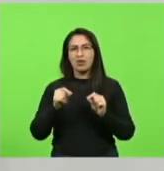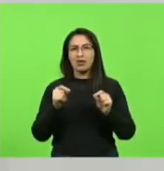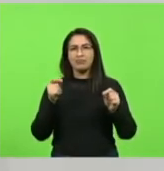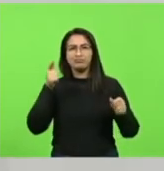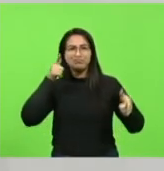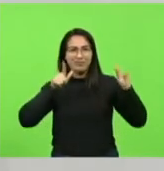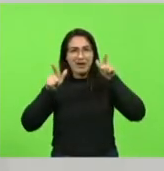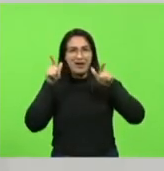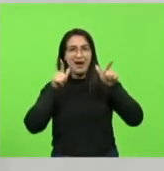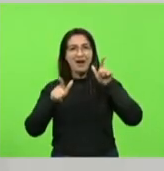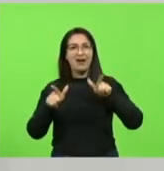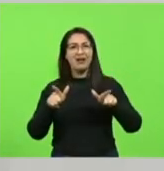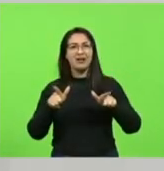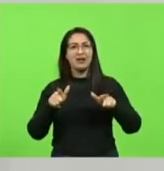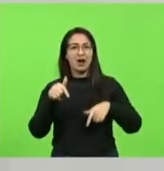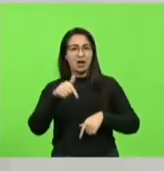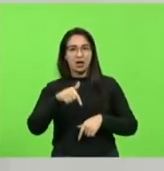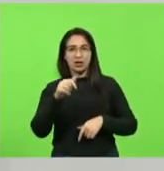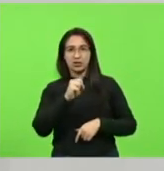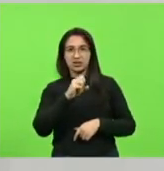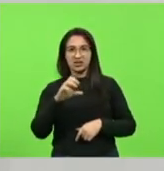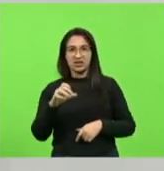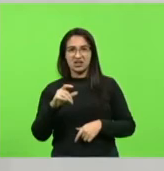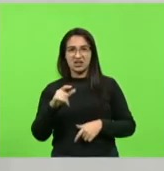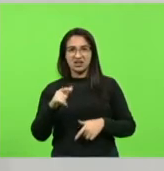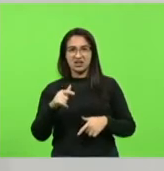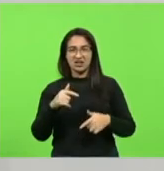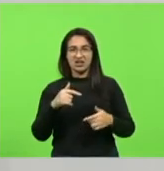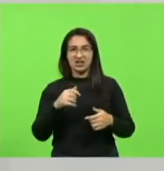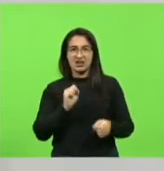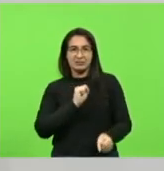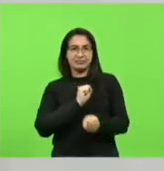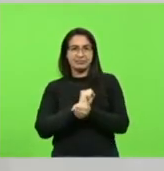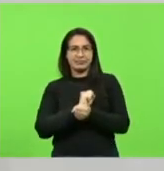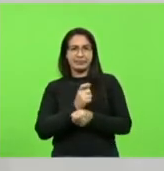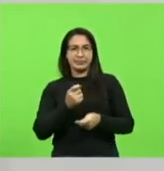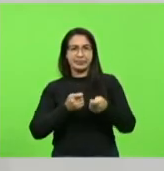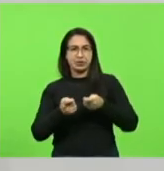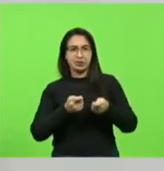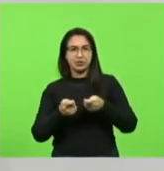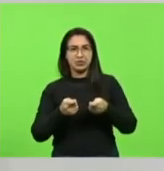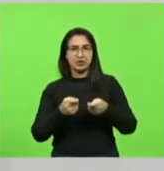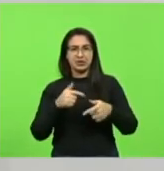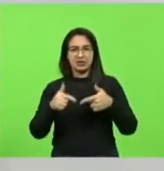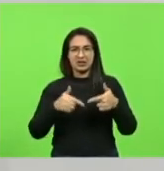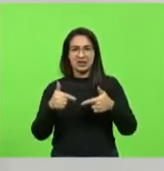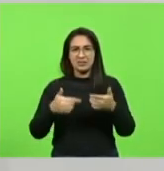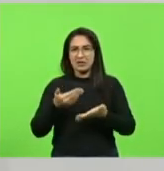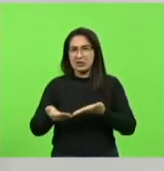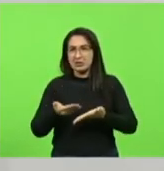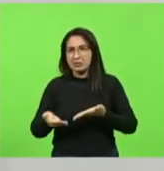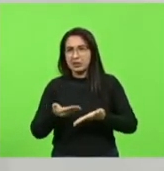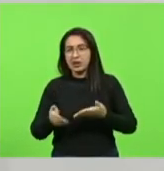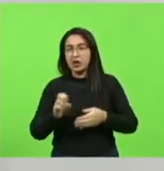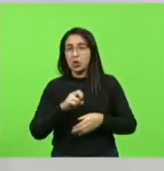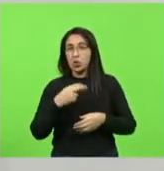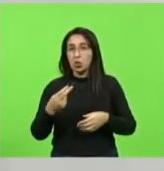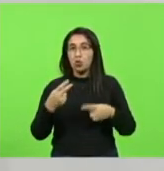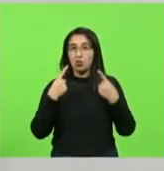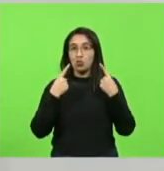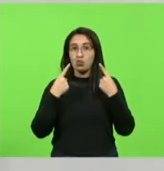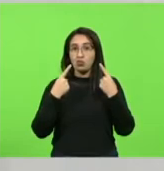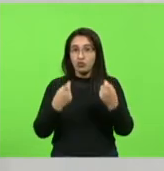não combina com desemprego, estagnação econômica, violência e instabilidade